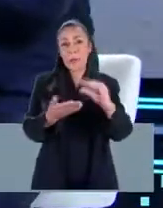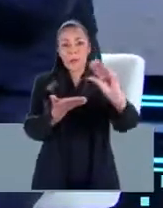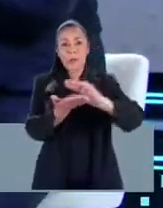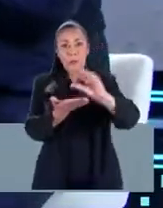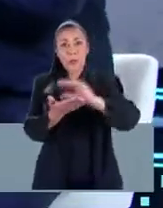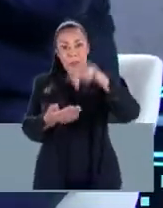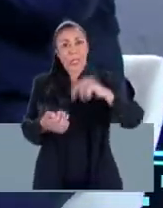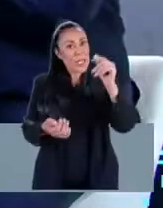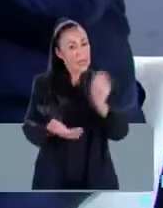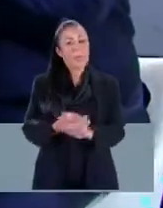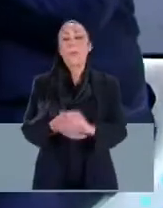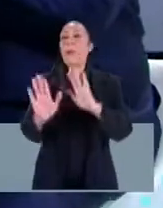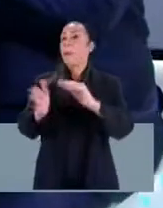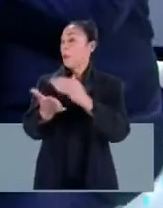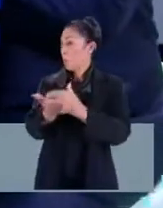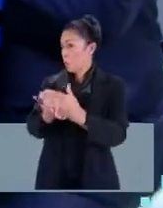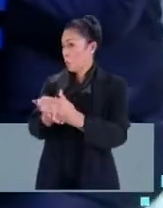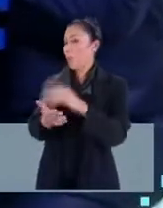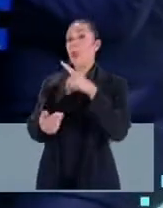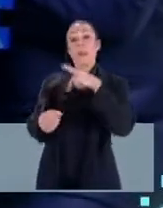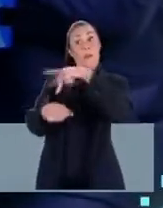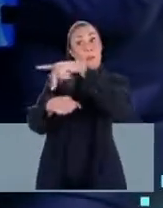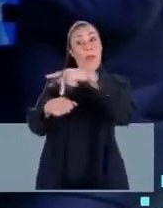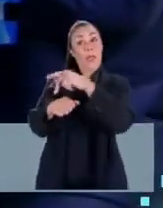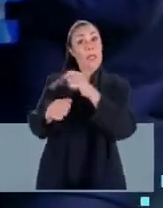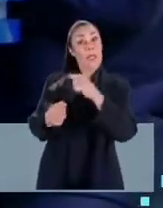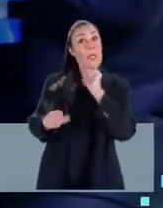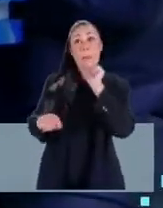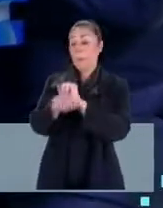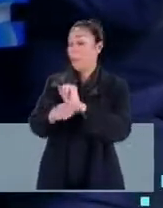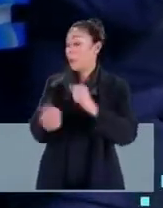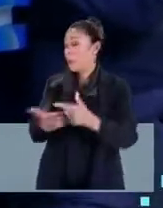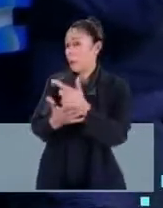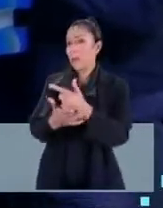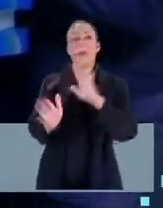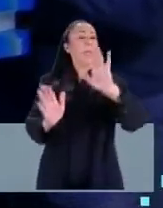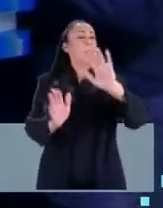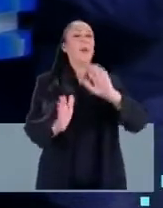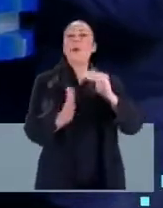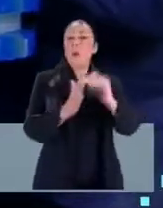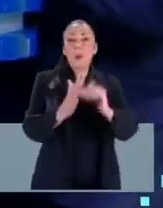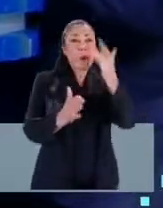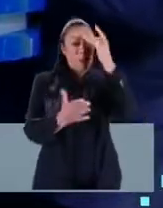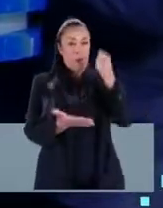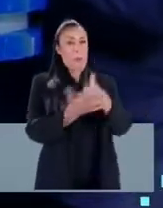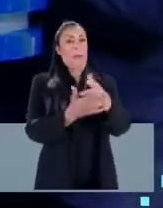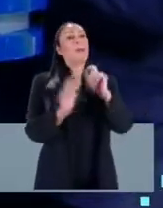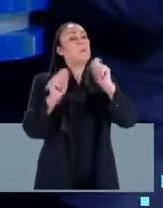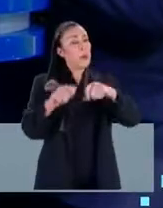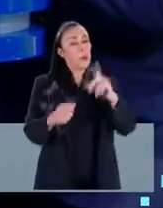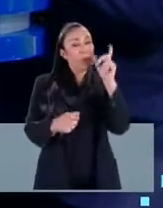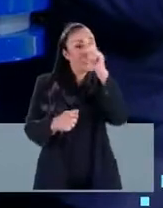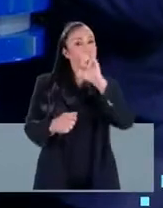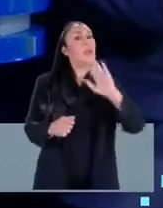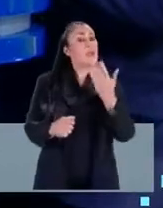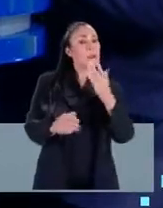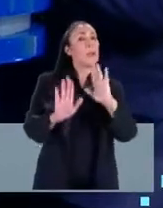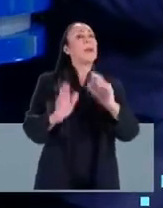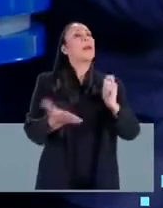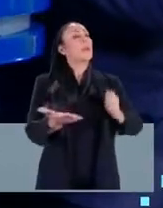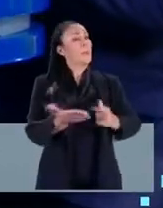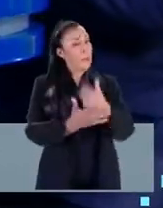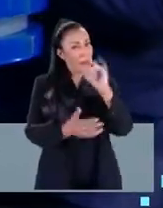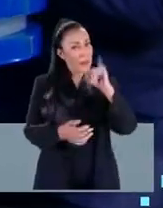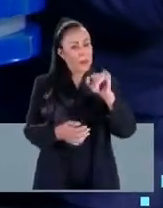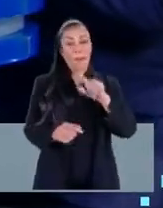o Canadá? Alguns países não pagaram. Não pagaram. Veja, todo mundo paga. Todo mundo paga. Você pode ter dificuldade aqui ou ali, mas você paga. Você